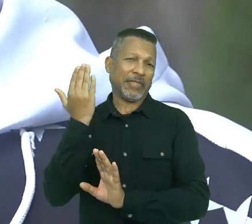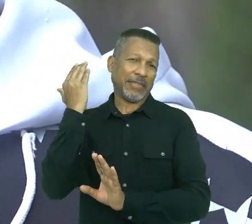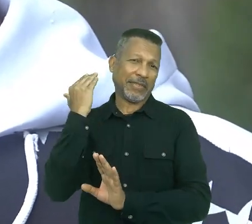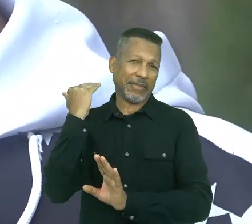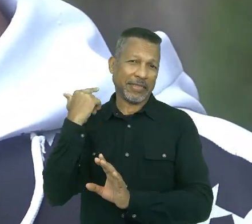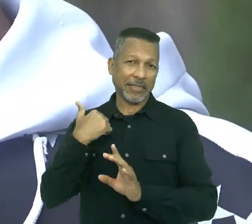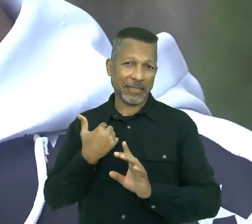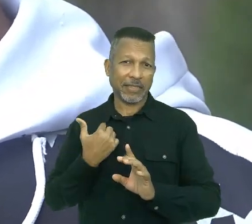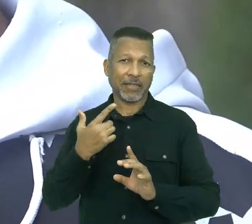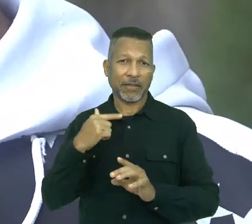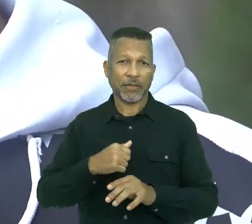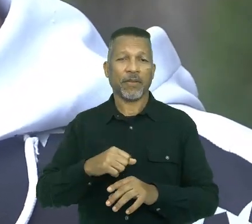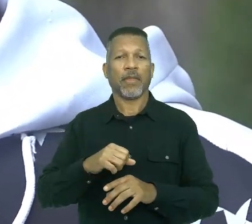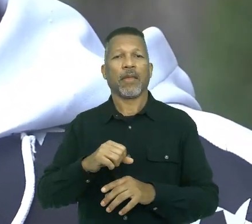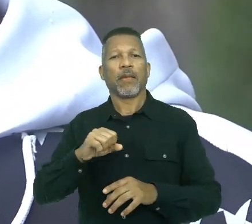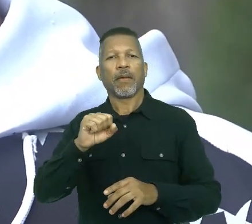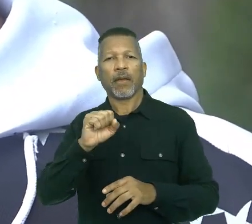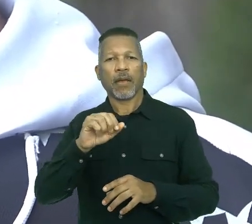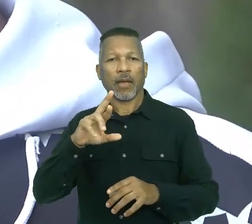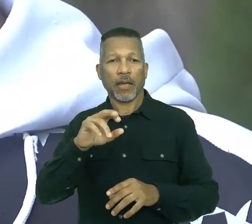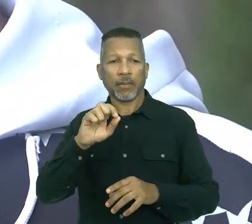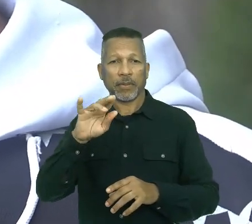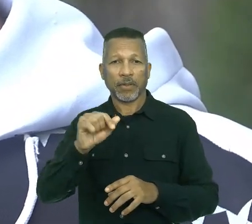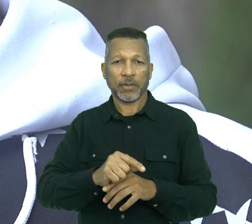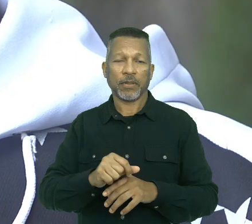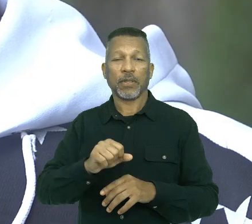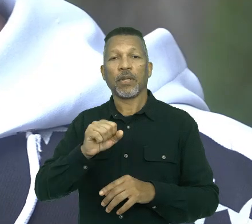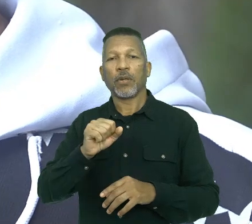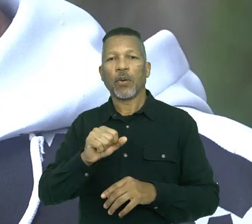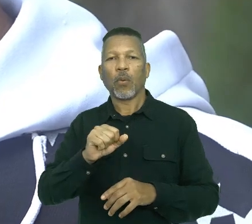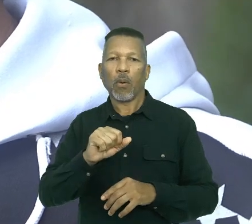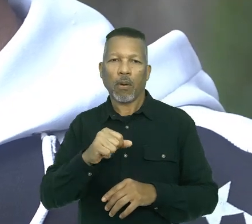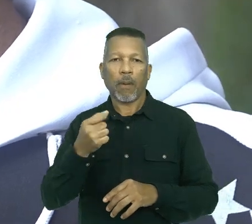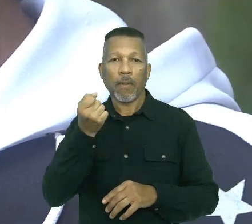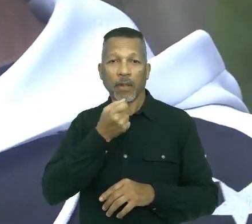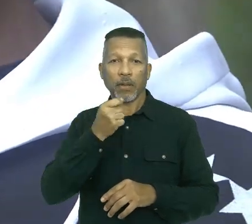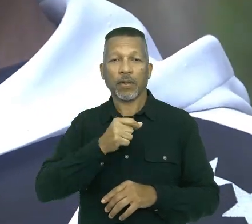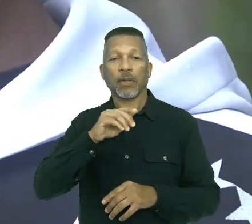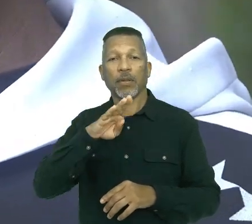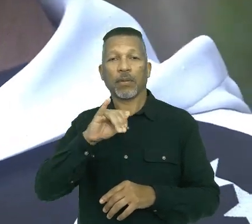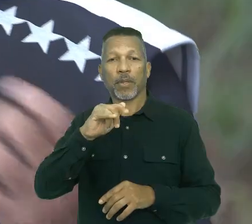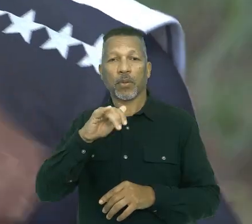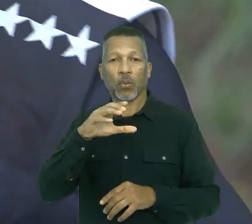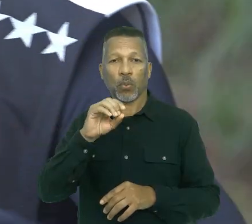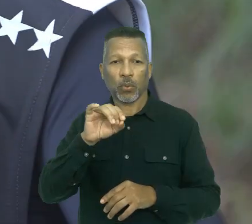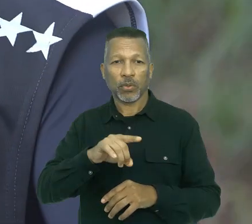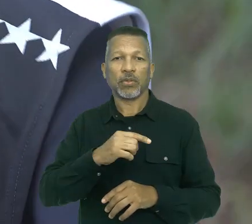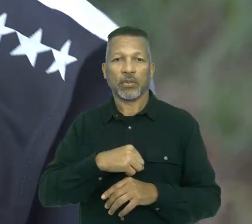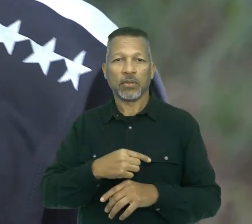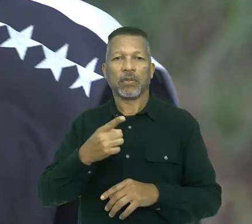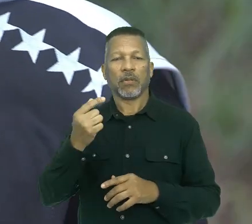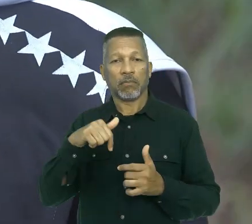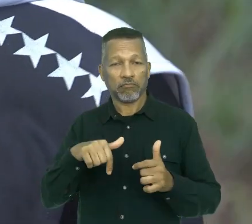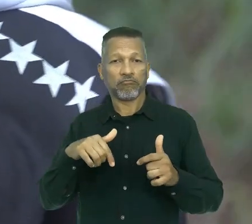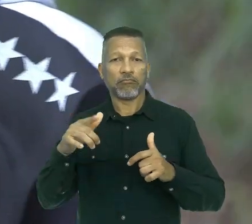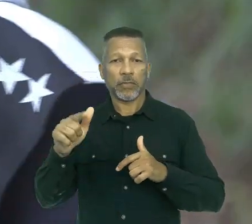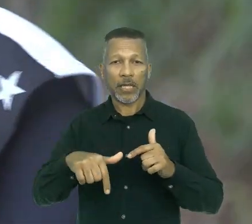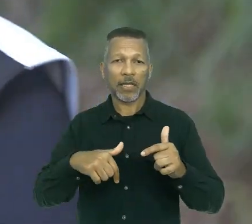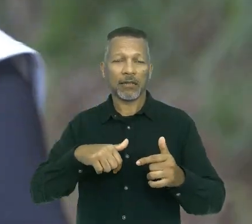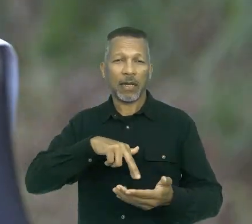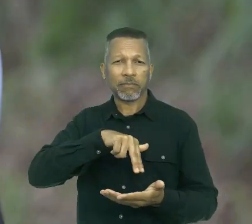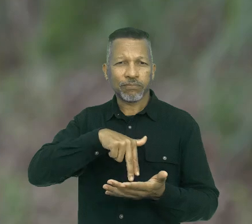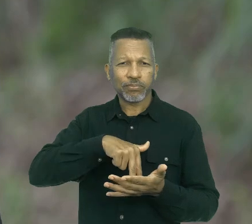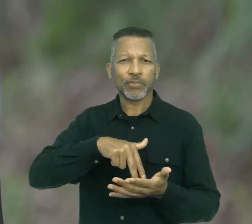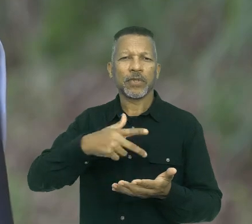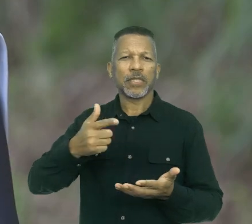gente tem, o nome dele é Fábio Ravani, o apelido dele é Bicudo, B-boy Bicudo, sabe? Que roda flare, moinho, giro de cabeça, mas na época